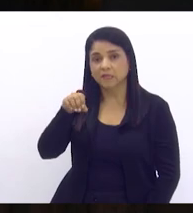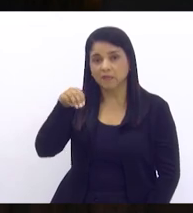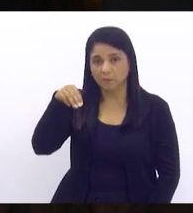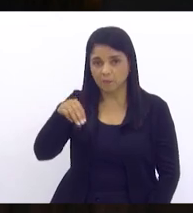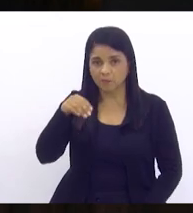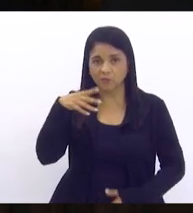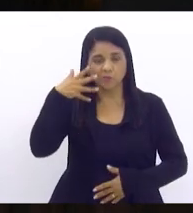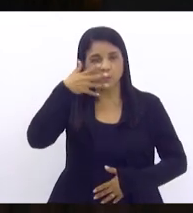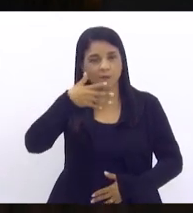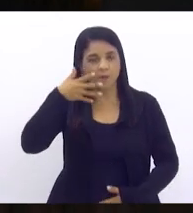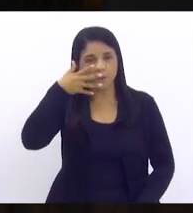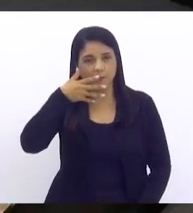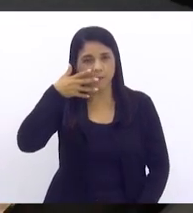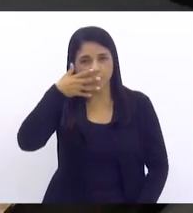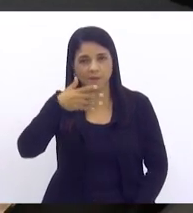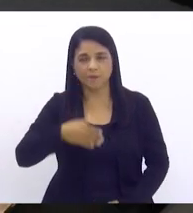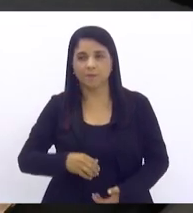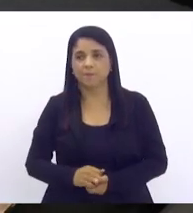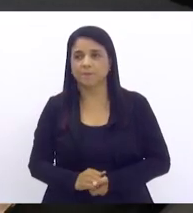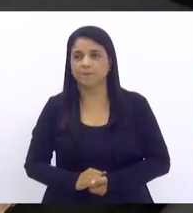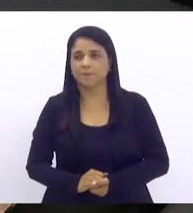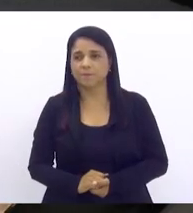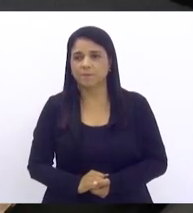para sua manifestação.